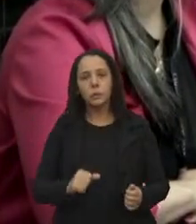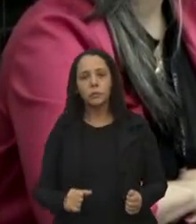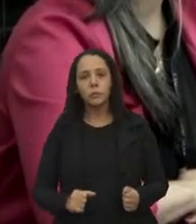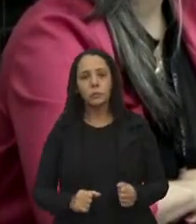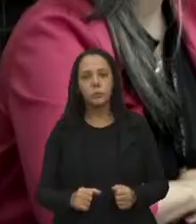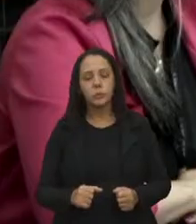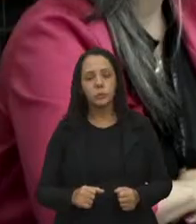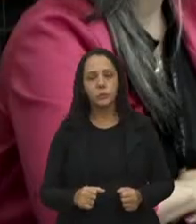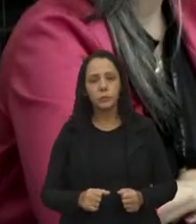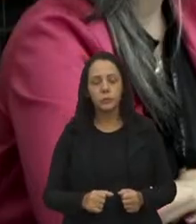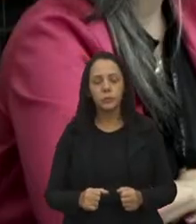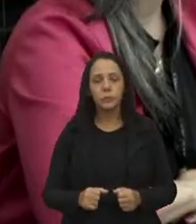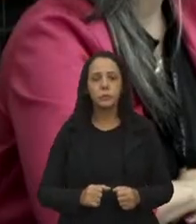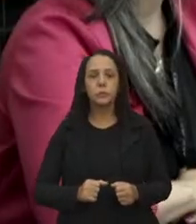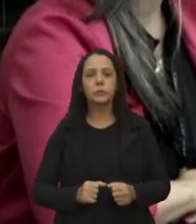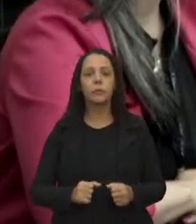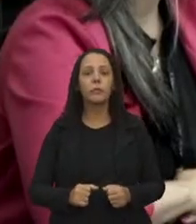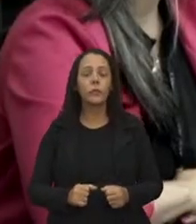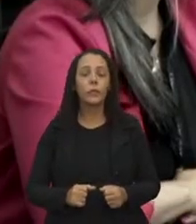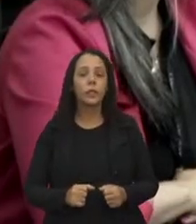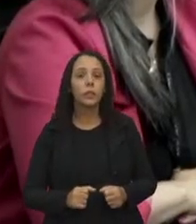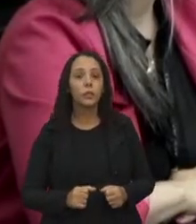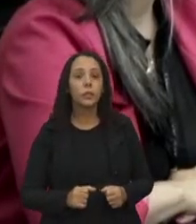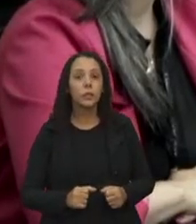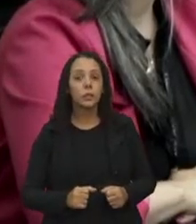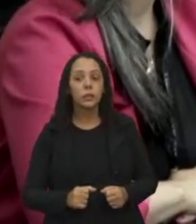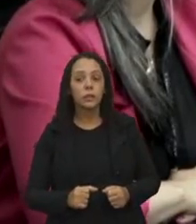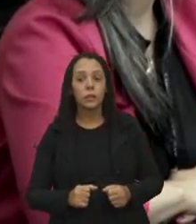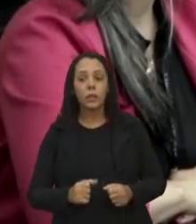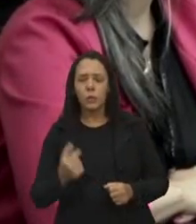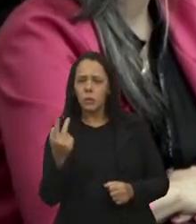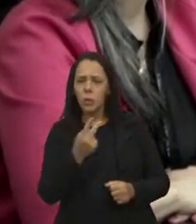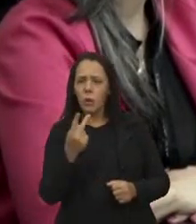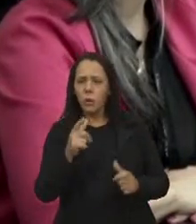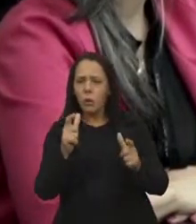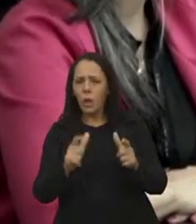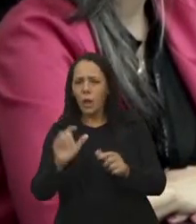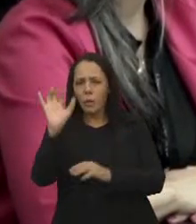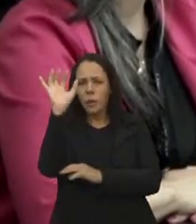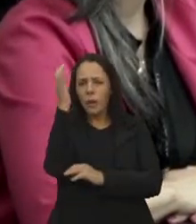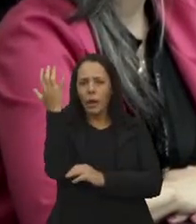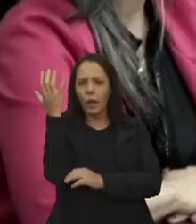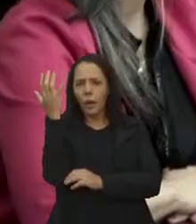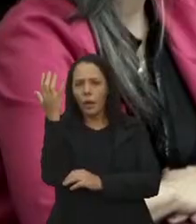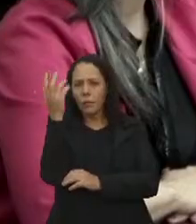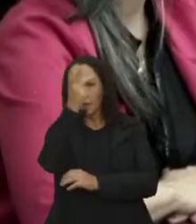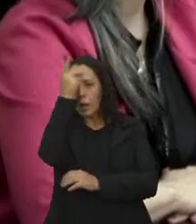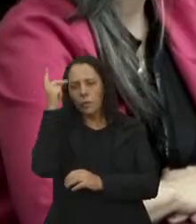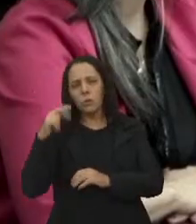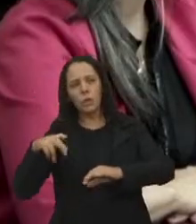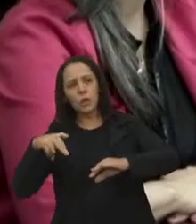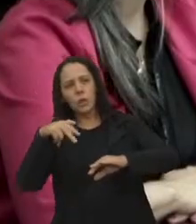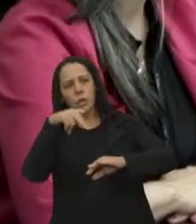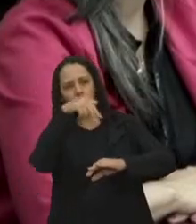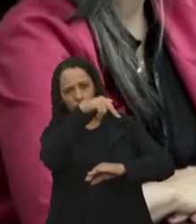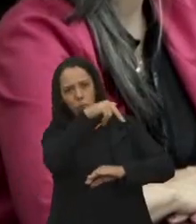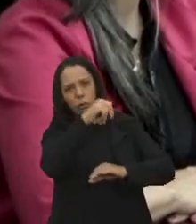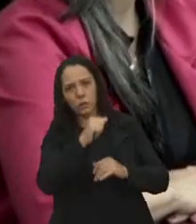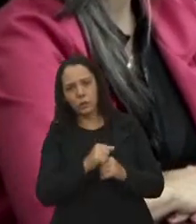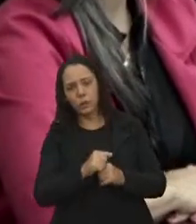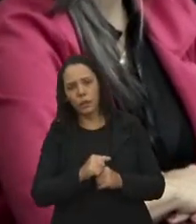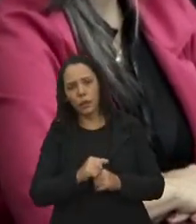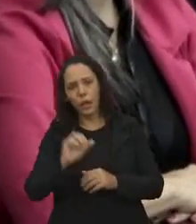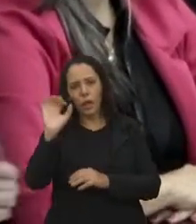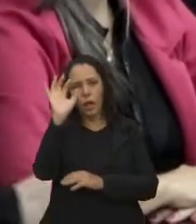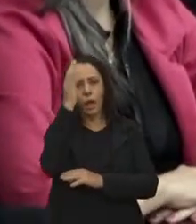o instituto. E esses dois locais que você falou da árvore, né, de quem está subindo de lá para cá, né, que são